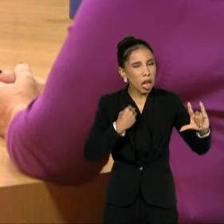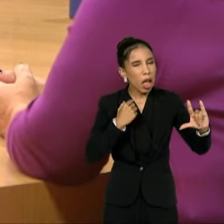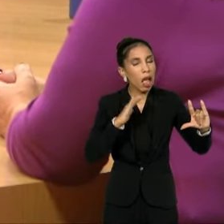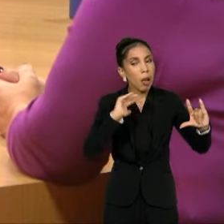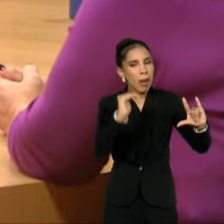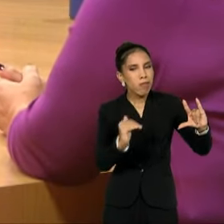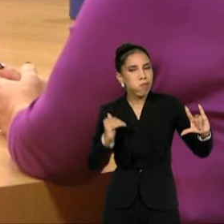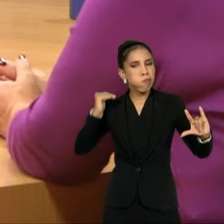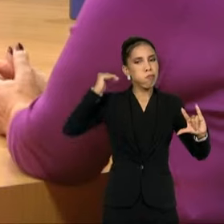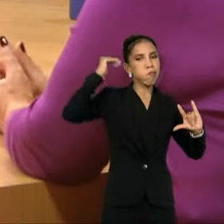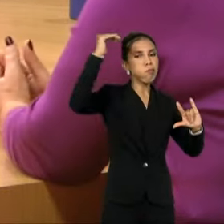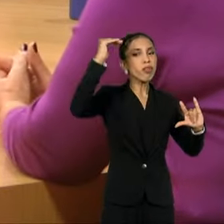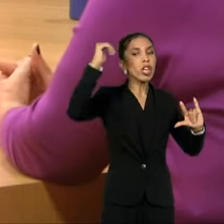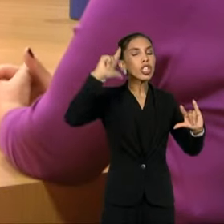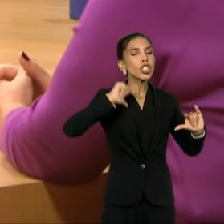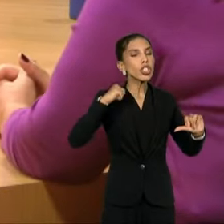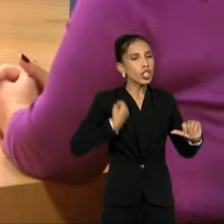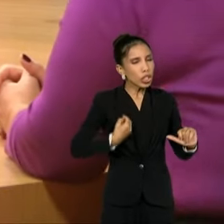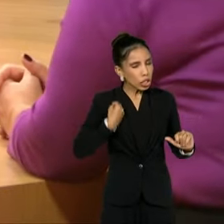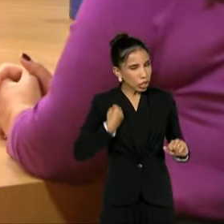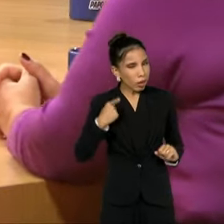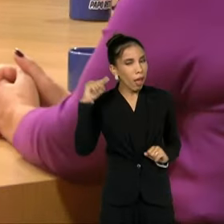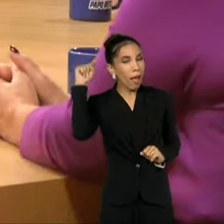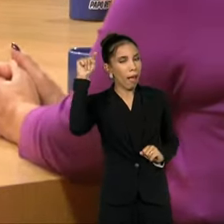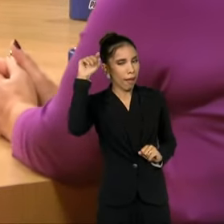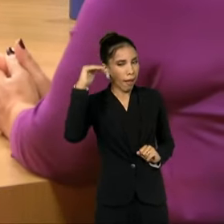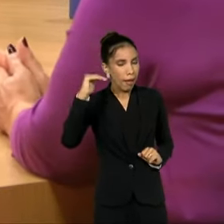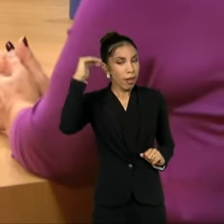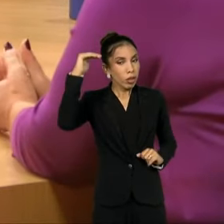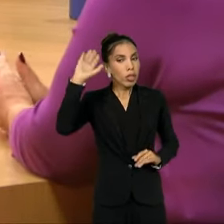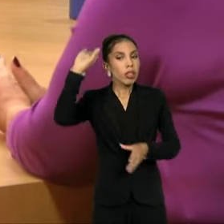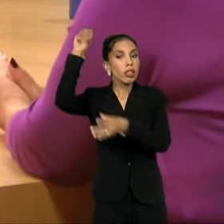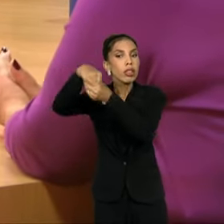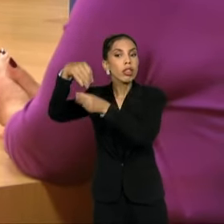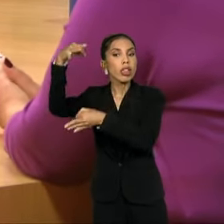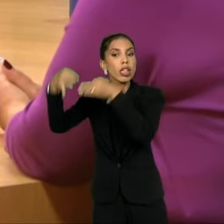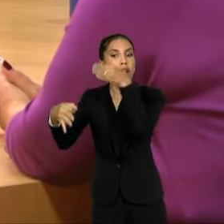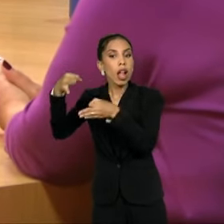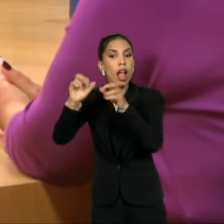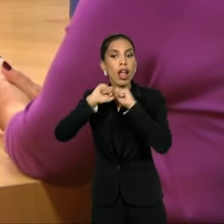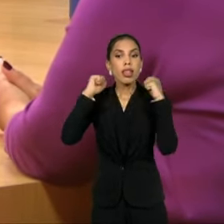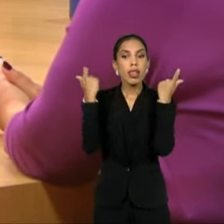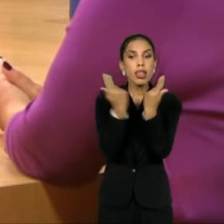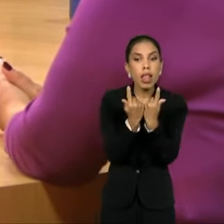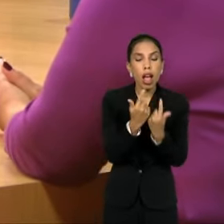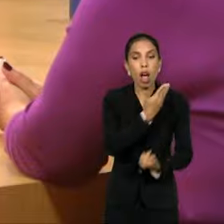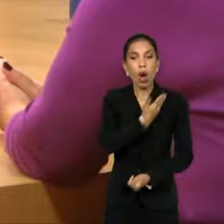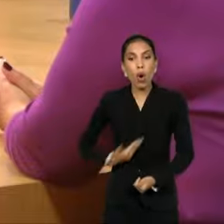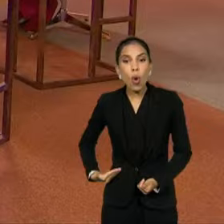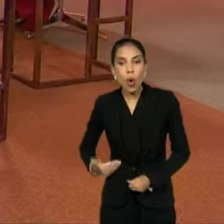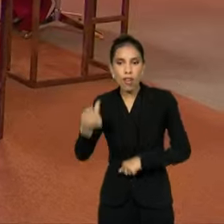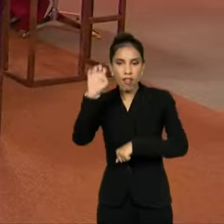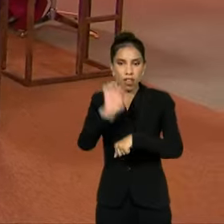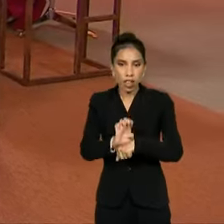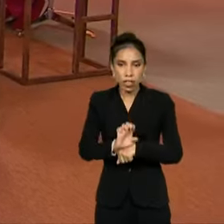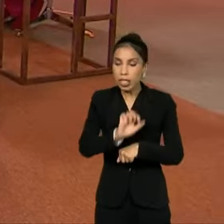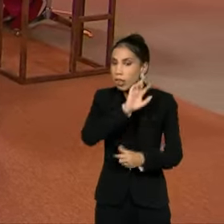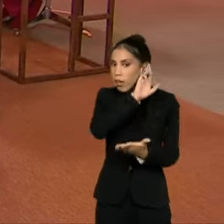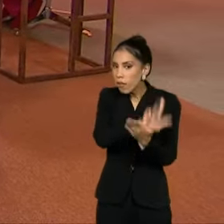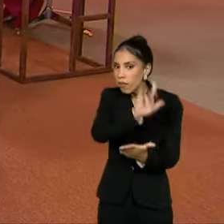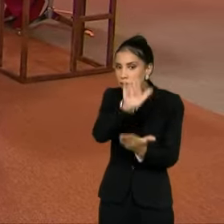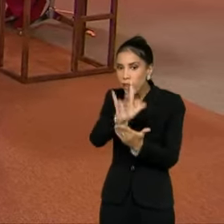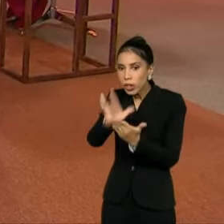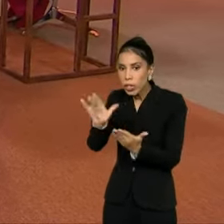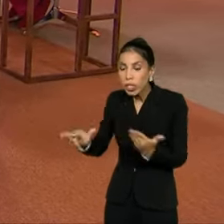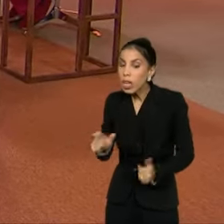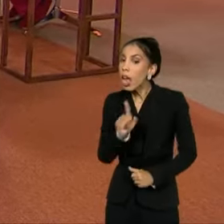assim... Isso, e que está embrenhado no judiciário, na Alerj, no governo estadual, em uma série de órgãos,